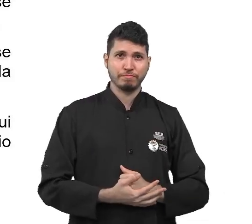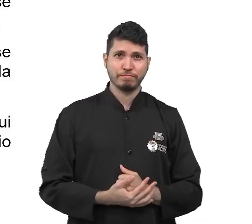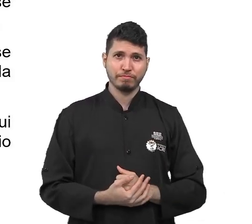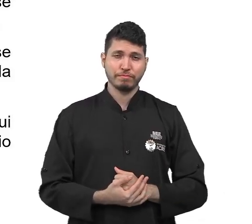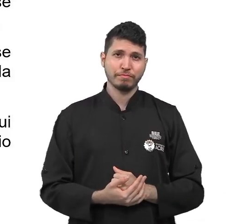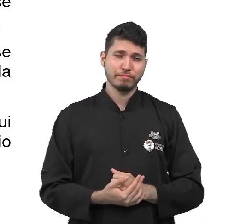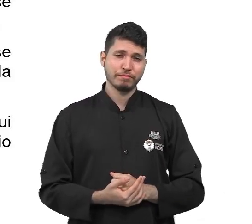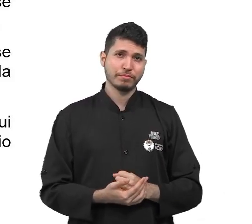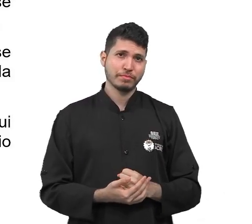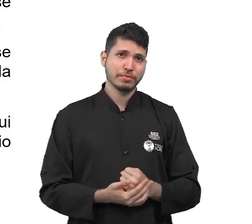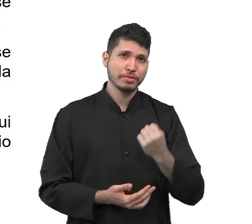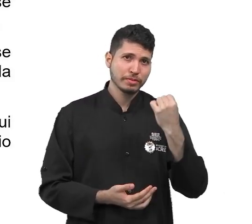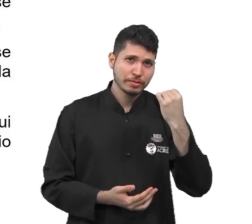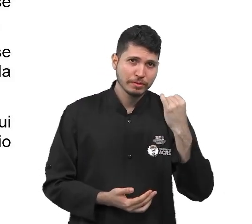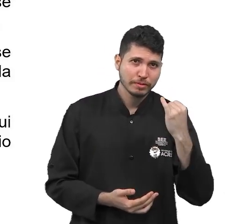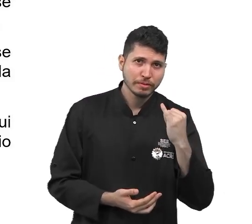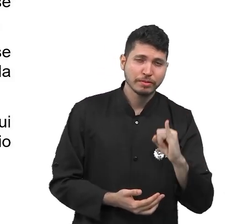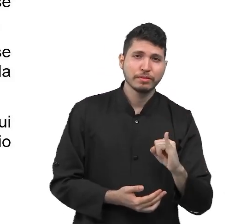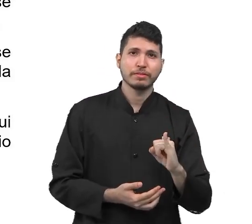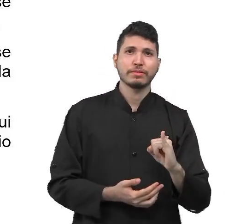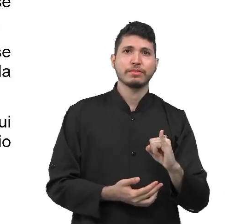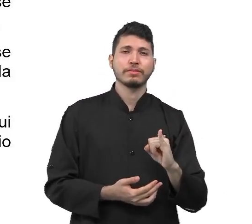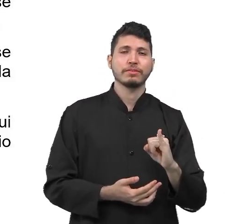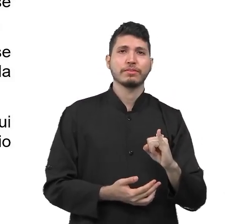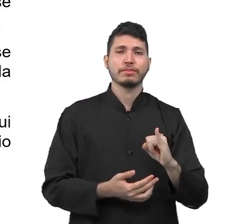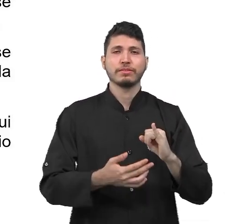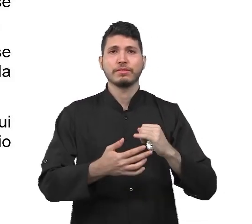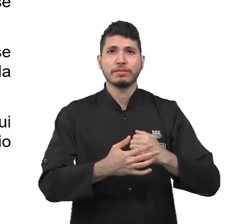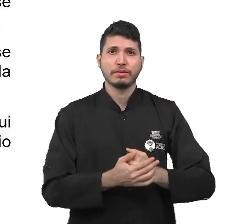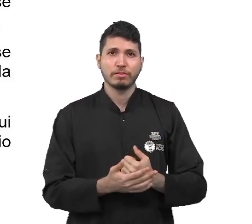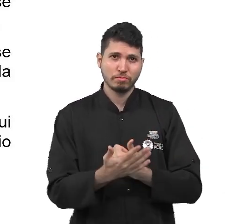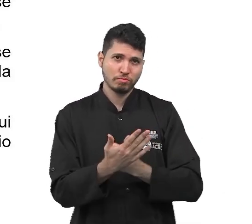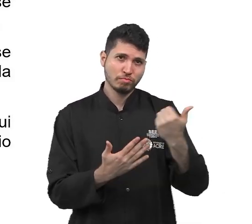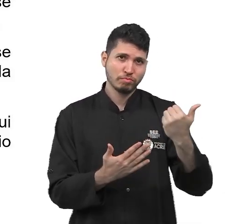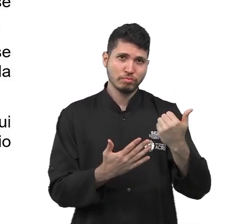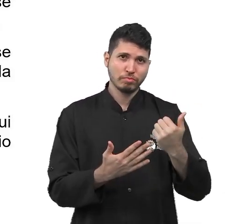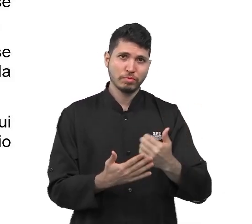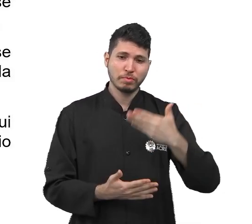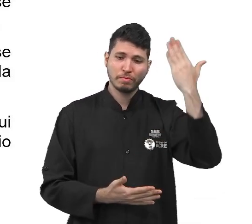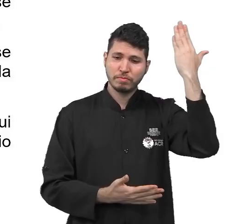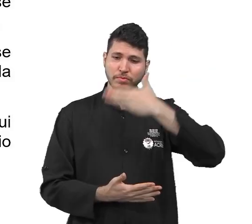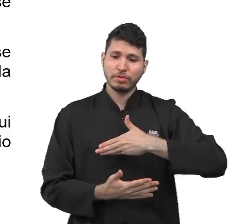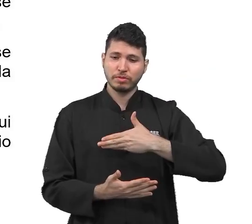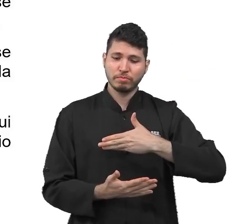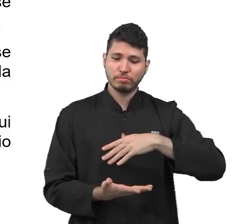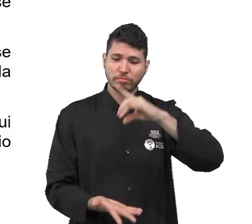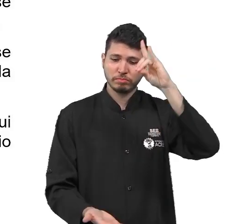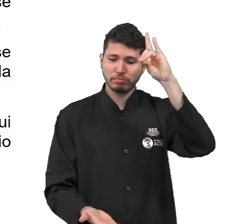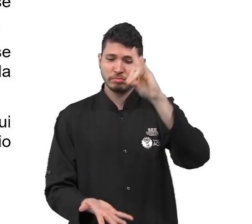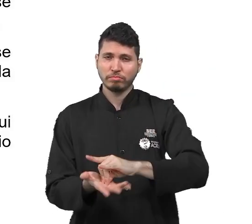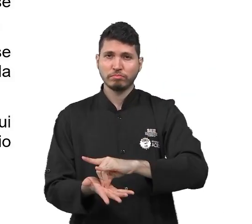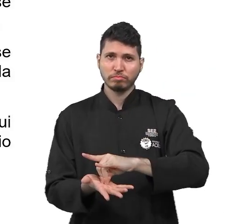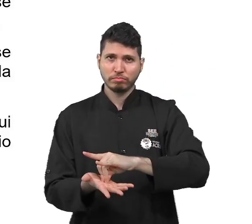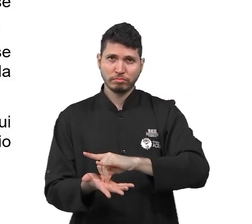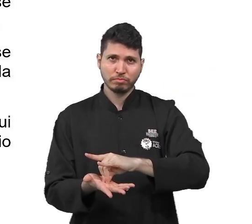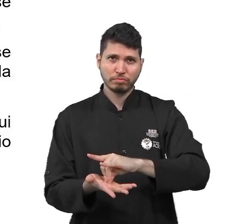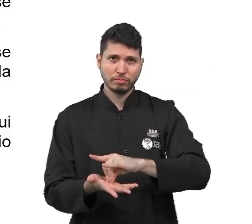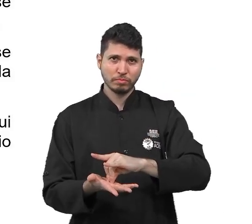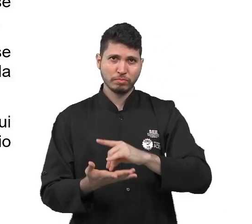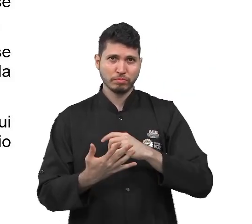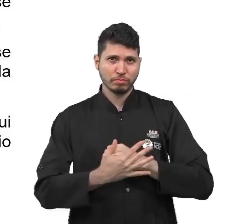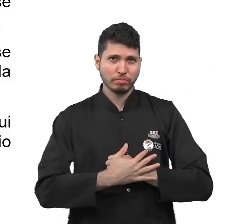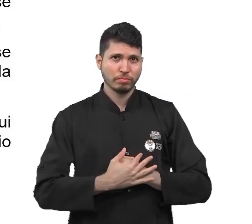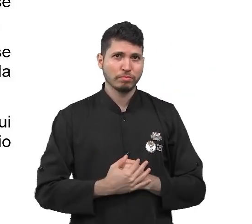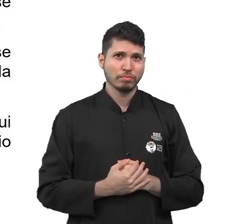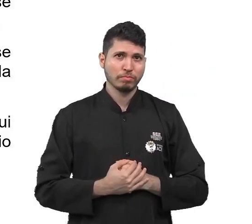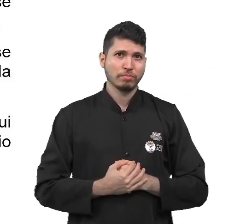as suas afirmações puderem ser verificadas e confirmadas por evidências. Então, é